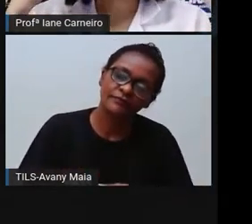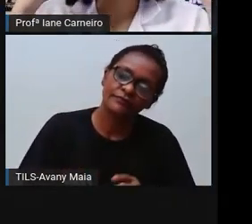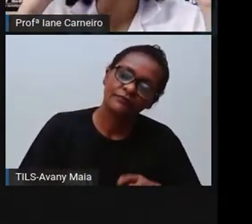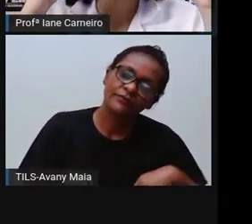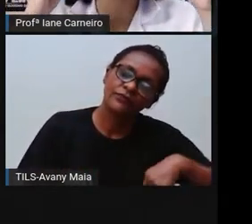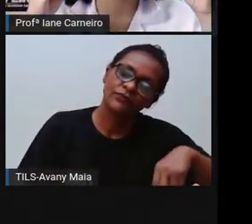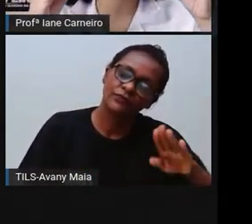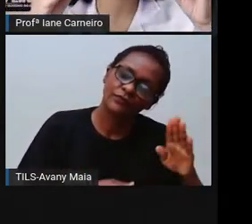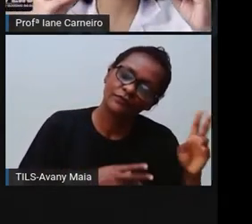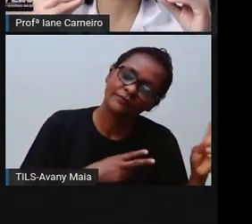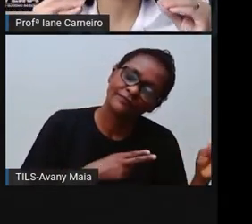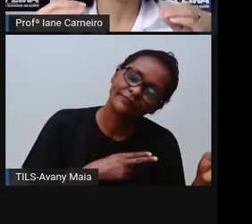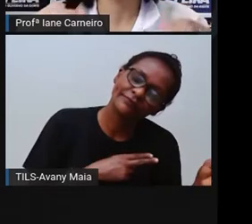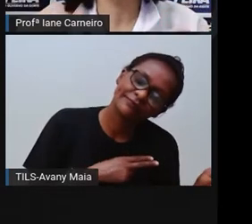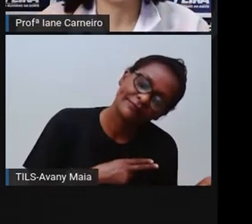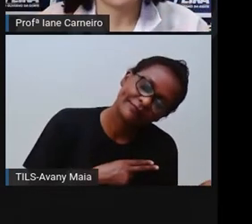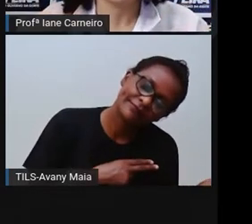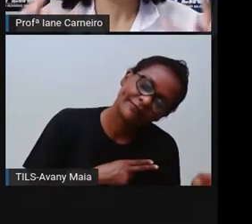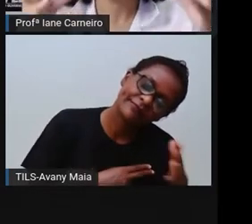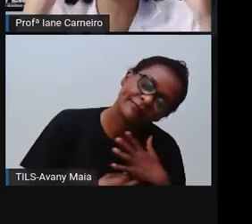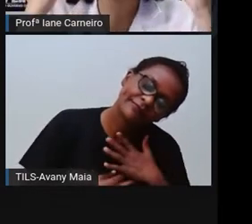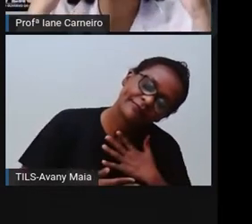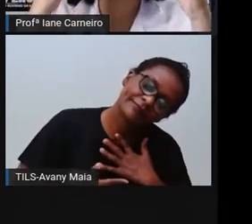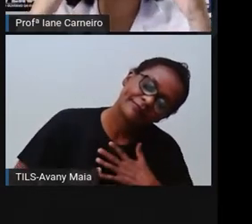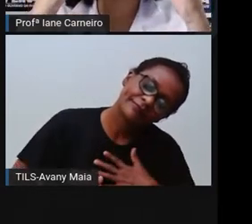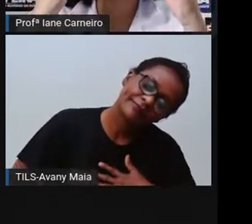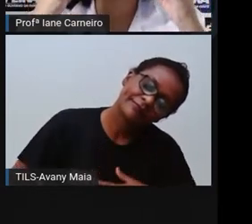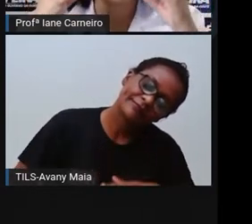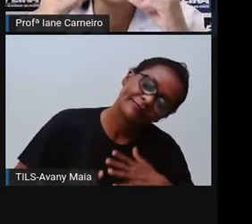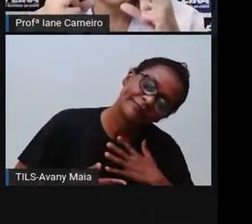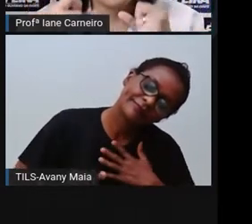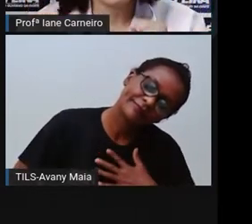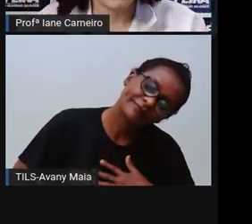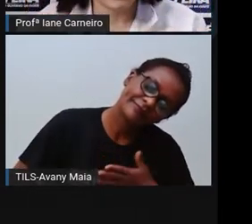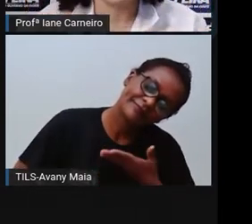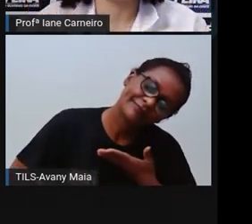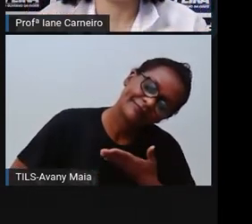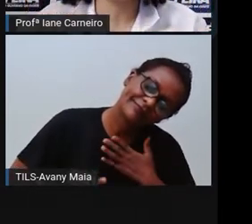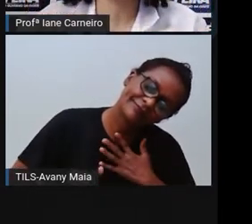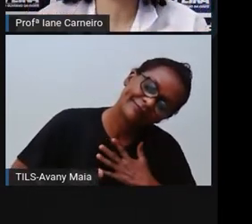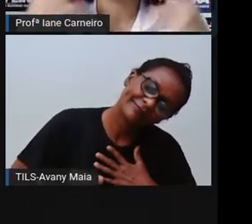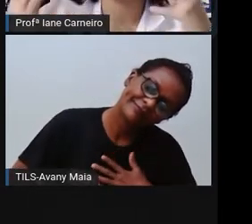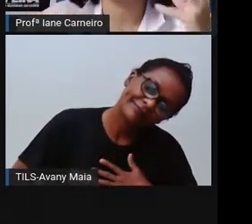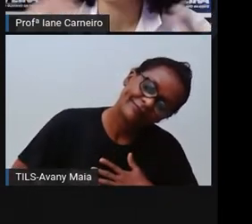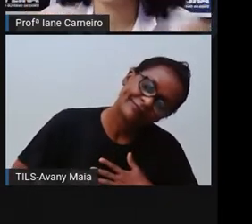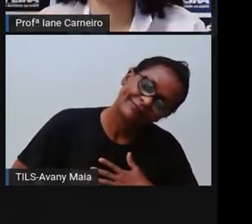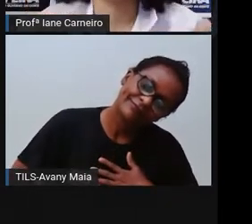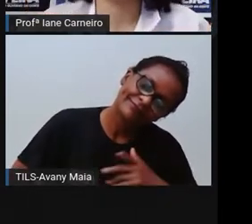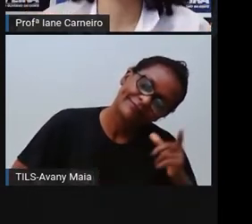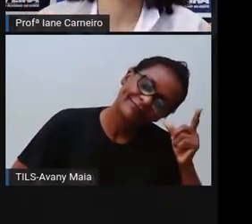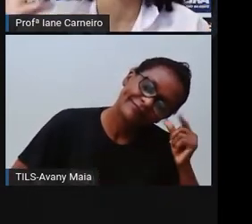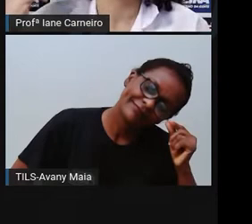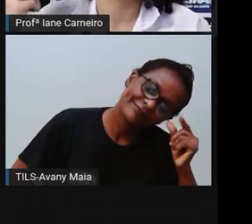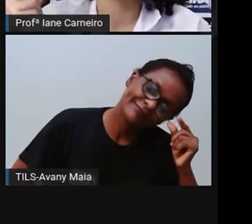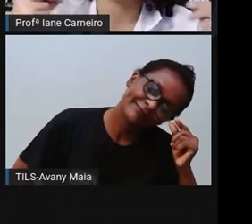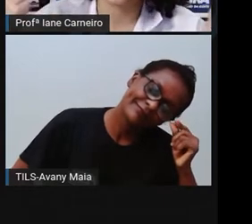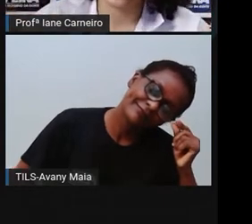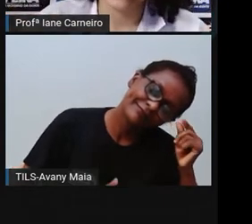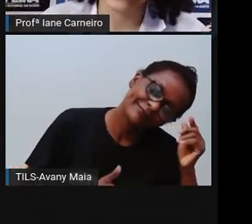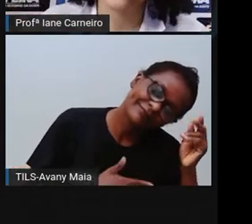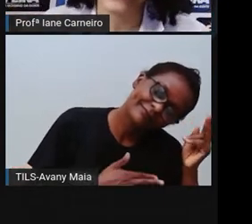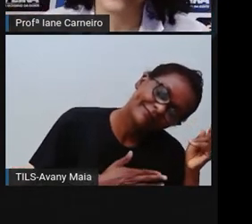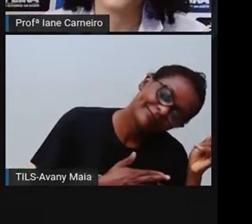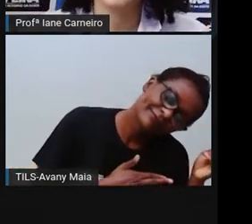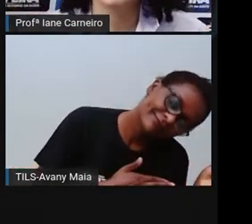para que seu corpo comece a relaxar e o sono começar a chegar, né? Porque se você estiver muito agitado, o sono